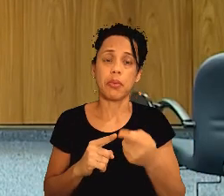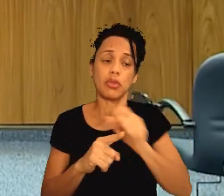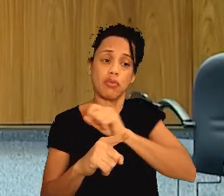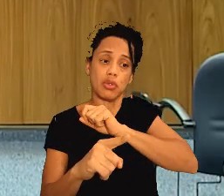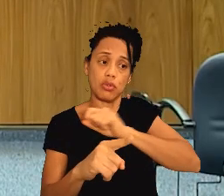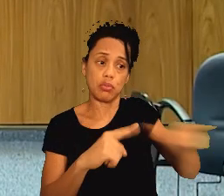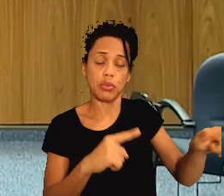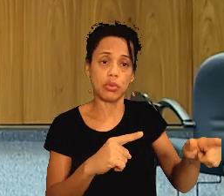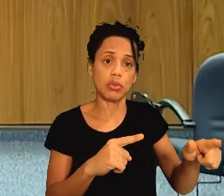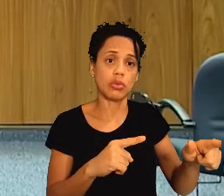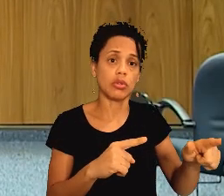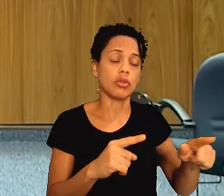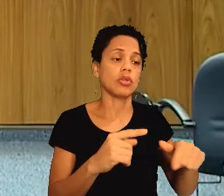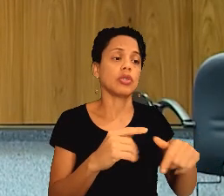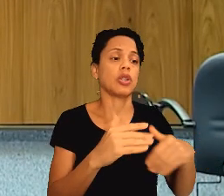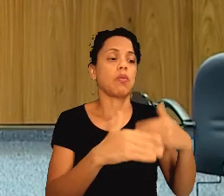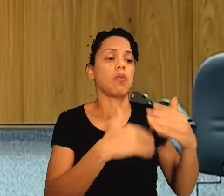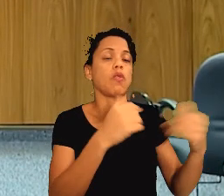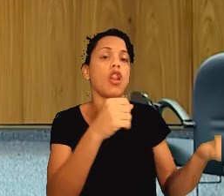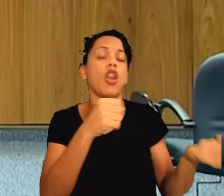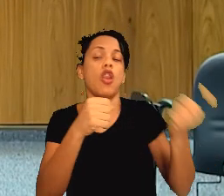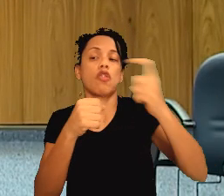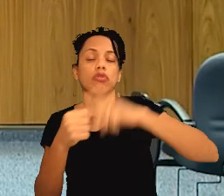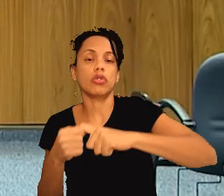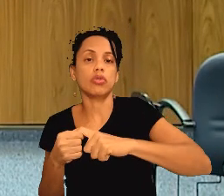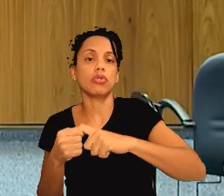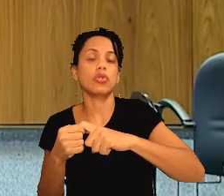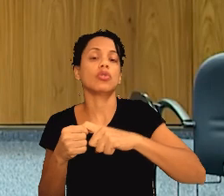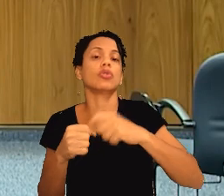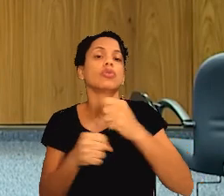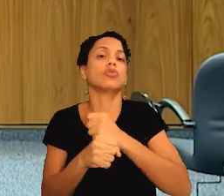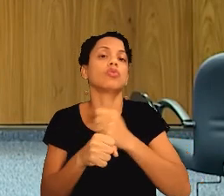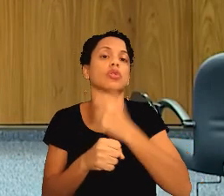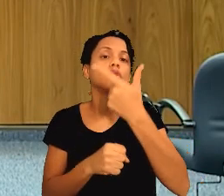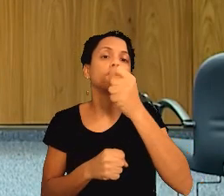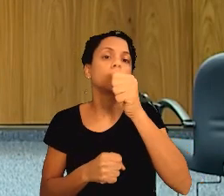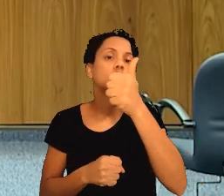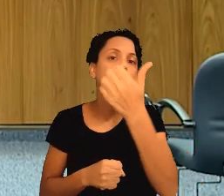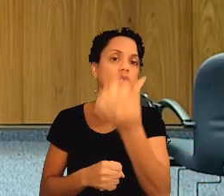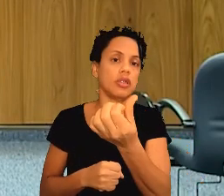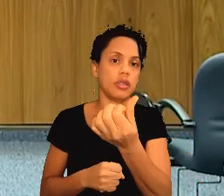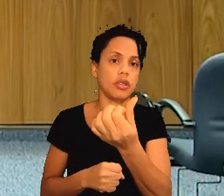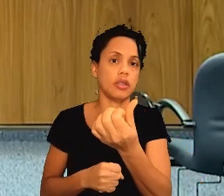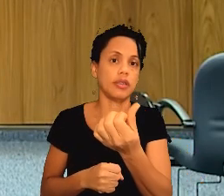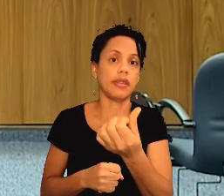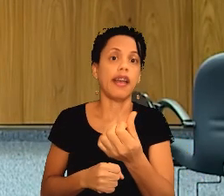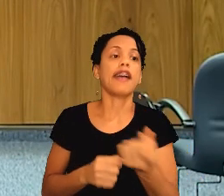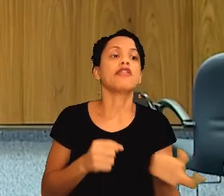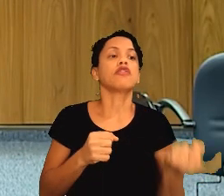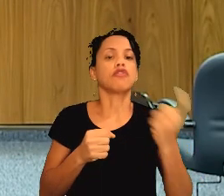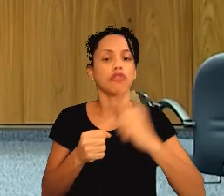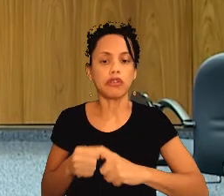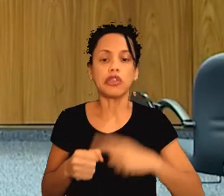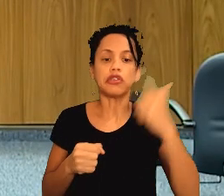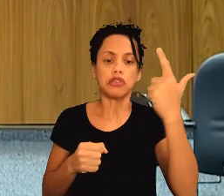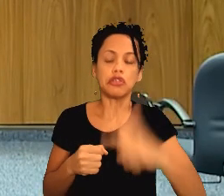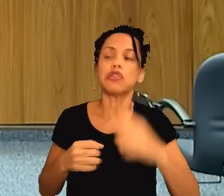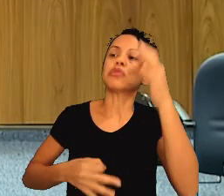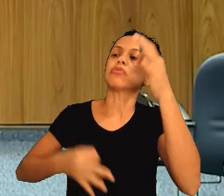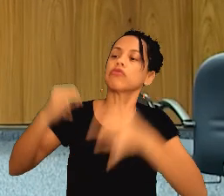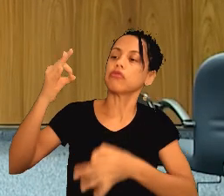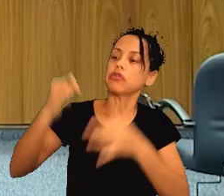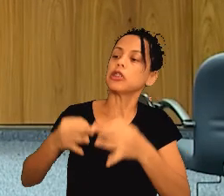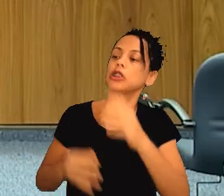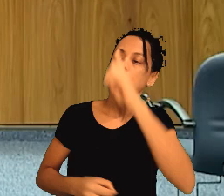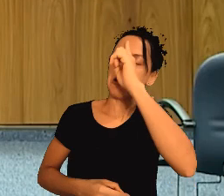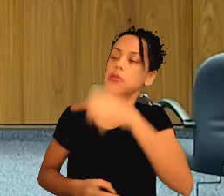desse despejo, eles voltaram para esse acampamento. Em 2016, qual não foi a surpresa ao saber que, novamente, a Justiça estava decretando